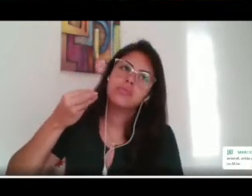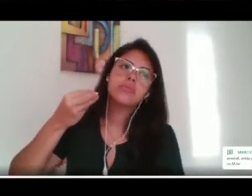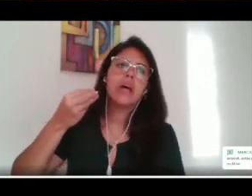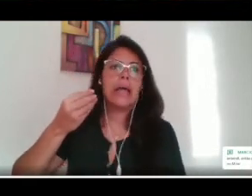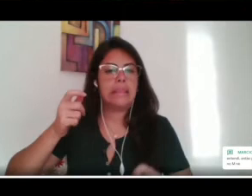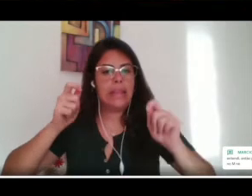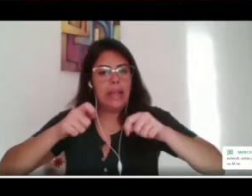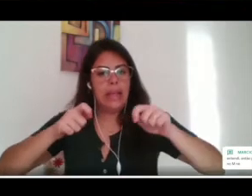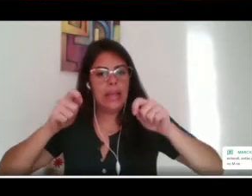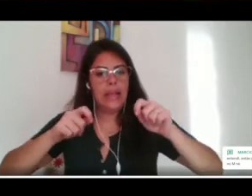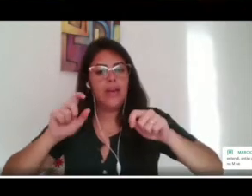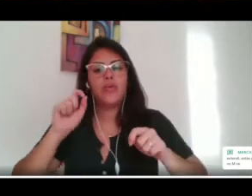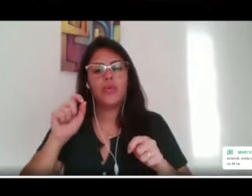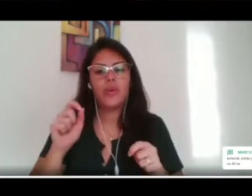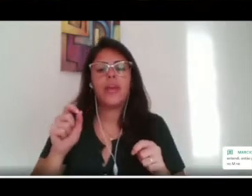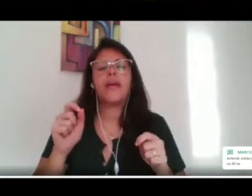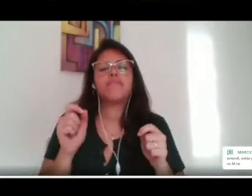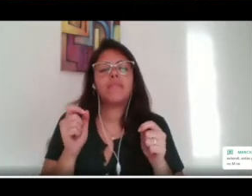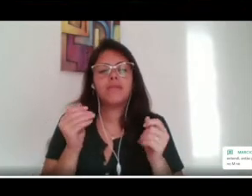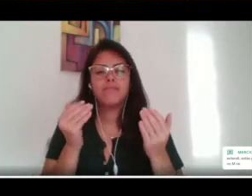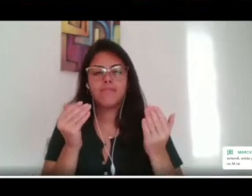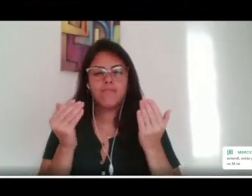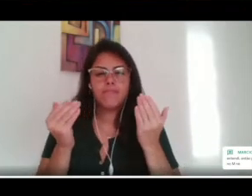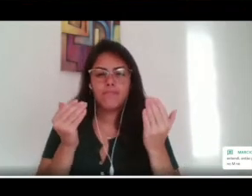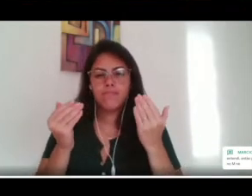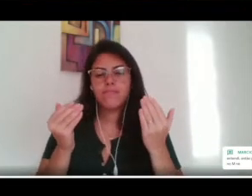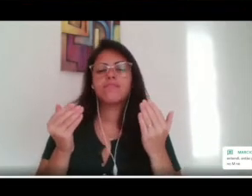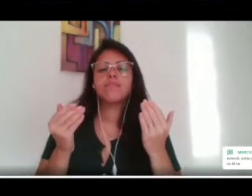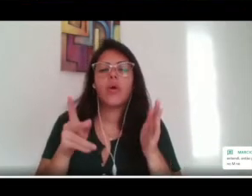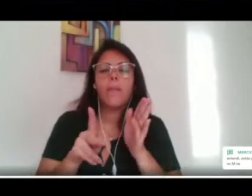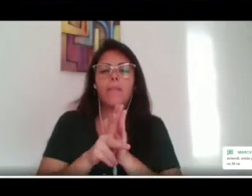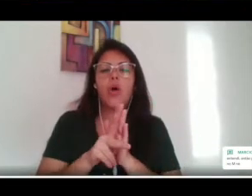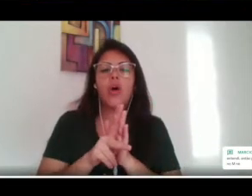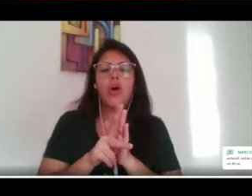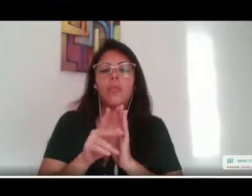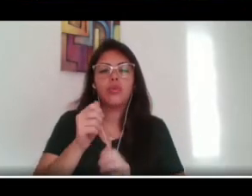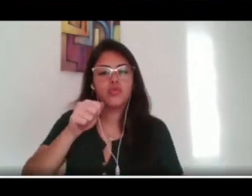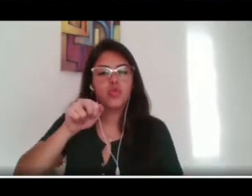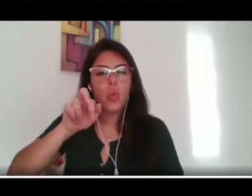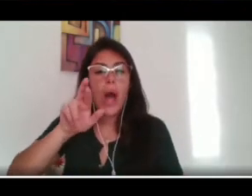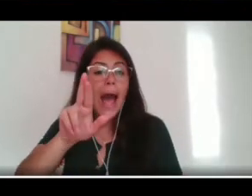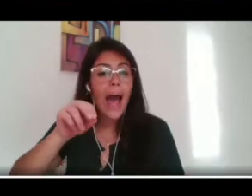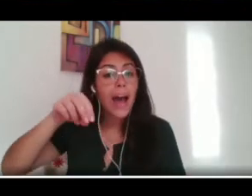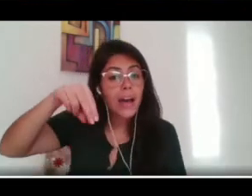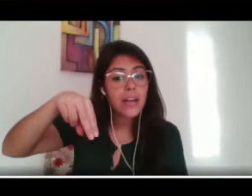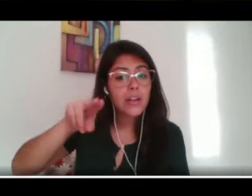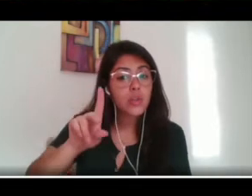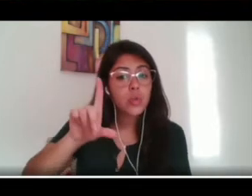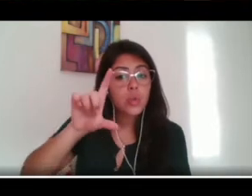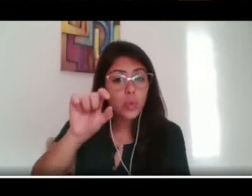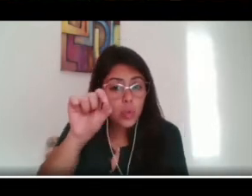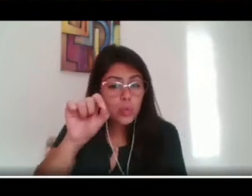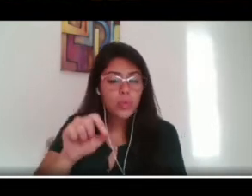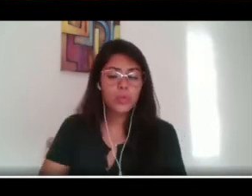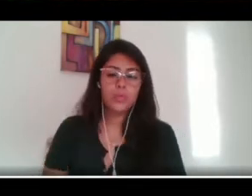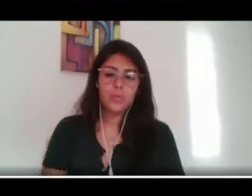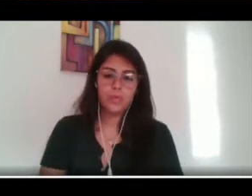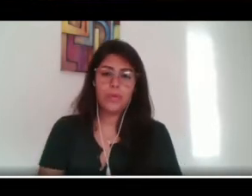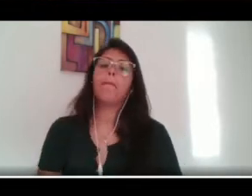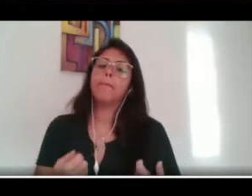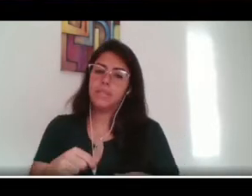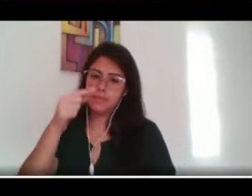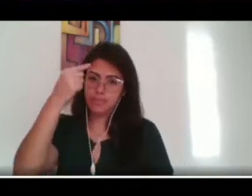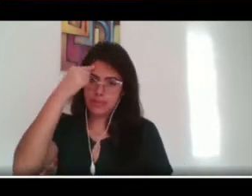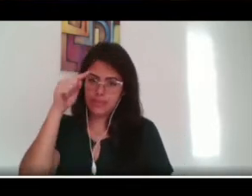resistência do ar nula, né? Tem que levar isso em consideração, né? Para um lançamento de um míssil daqui